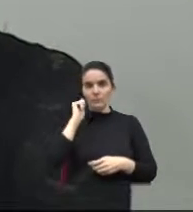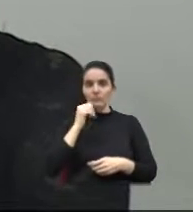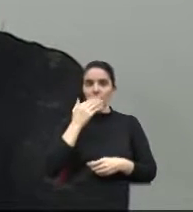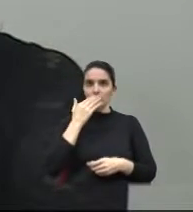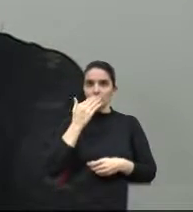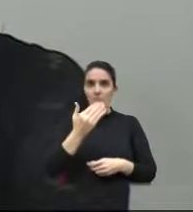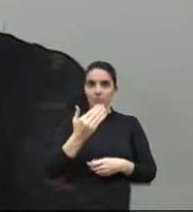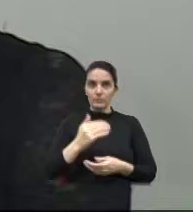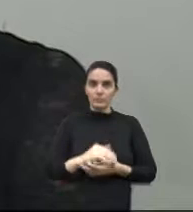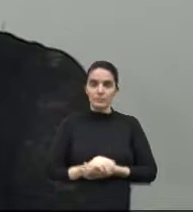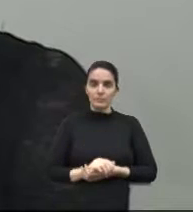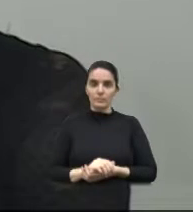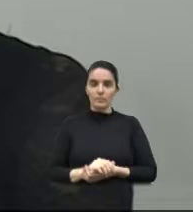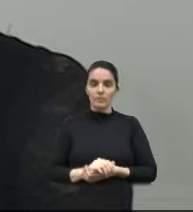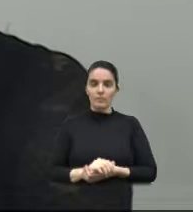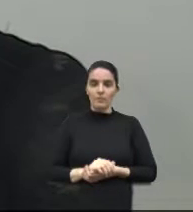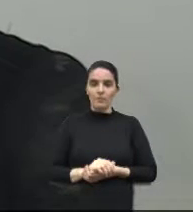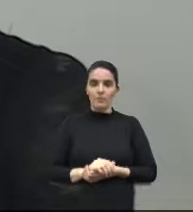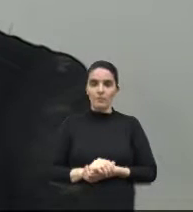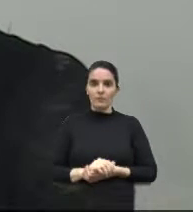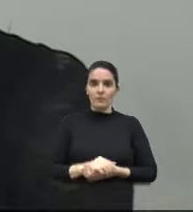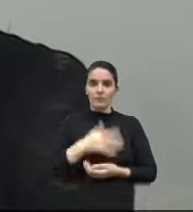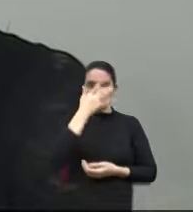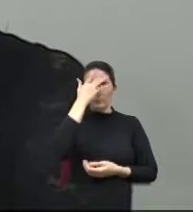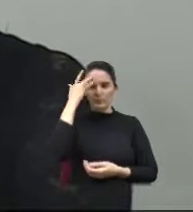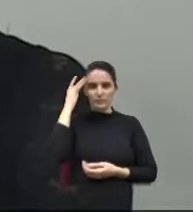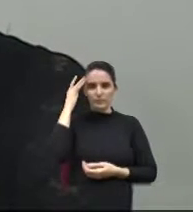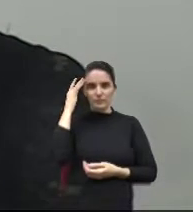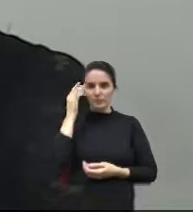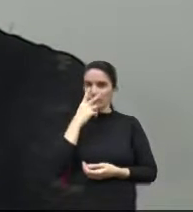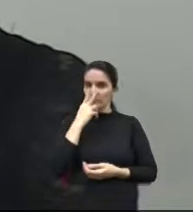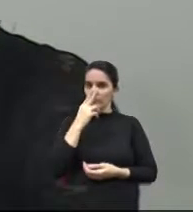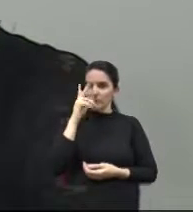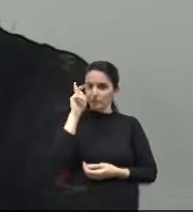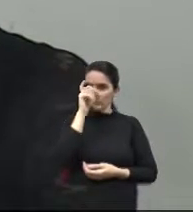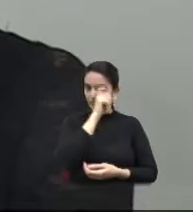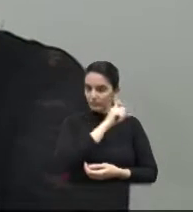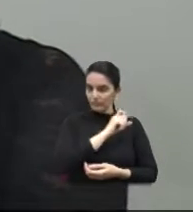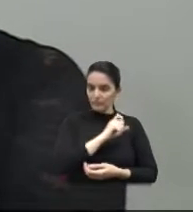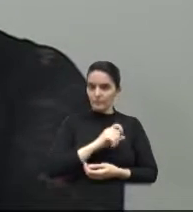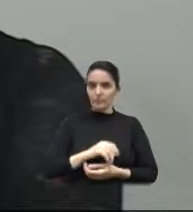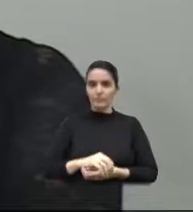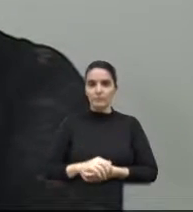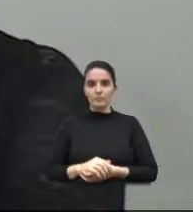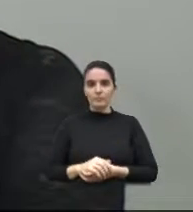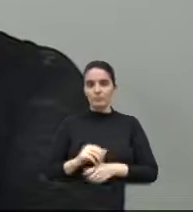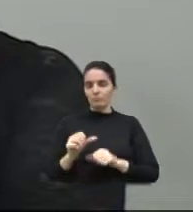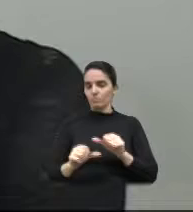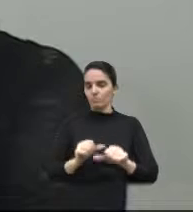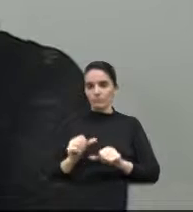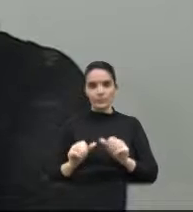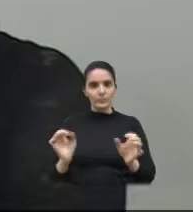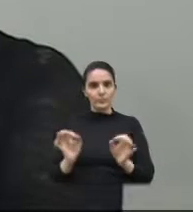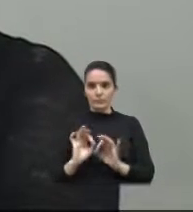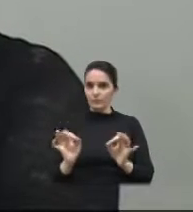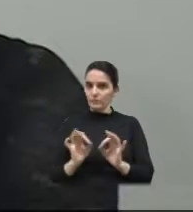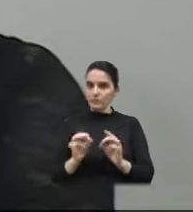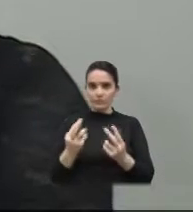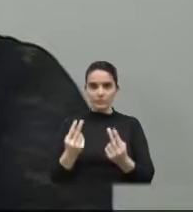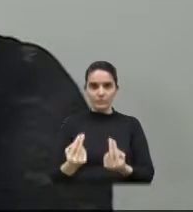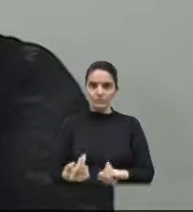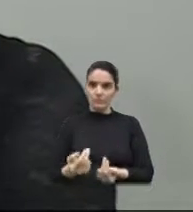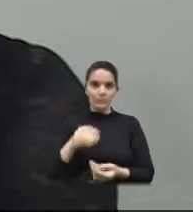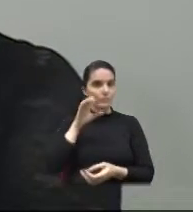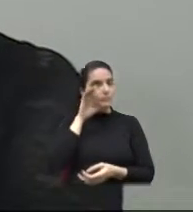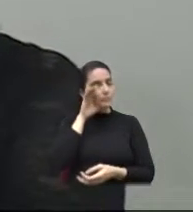plaquinha. E ele está com dificuldade. 2 vizinhos vieram hoje me procurar. Então, não mudou nada. Diz que está a mesma coisa. Eu não fui lá